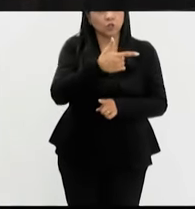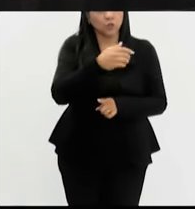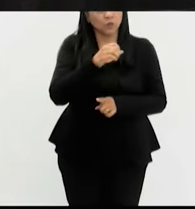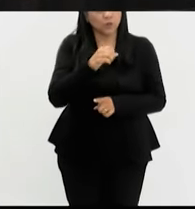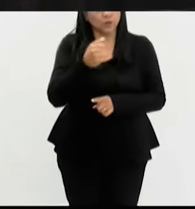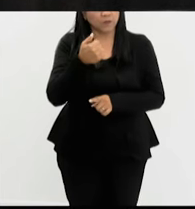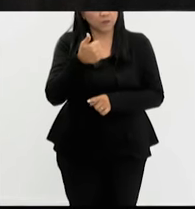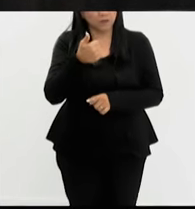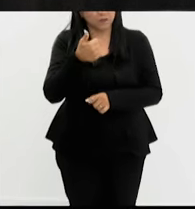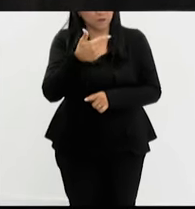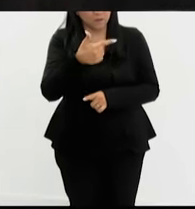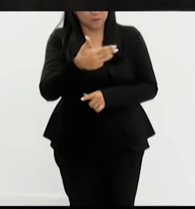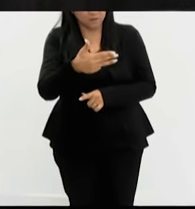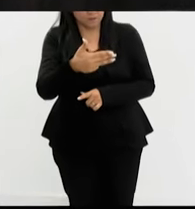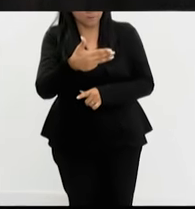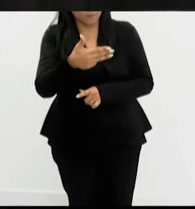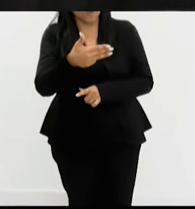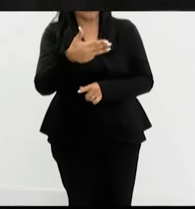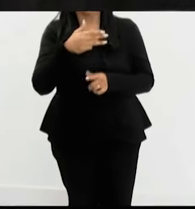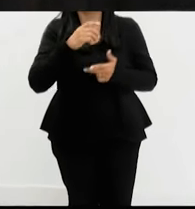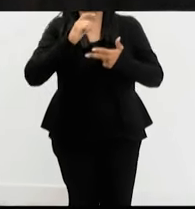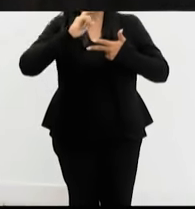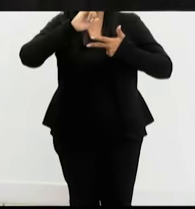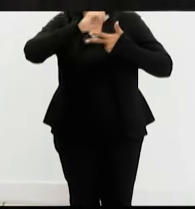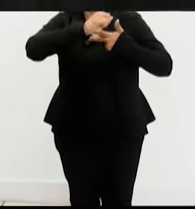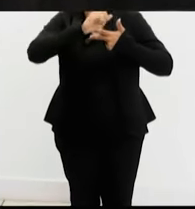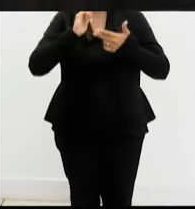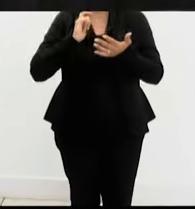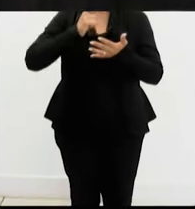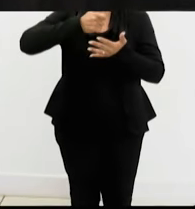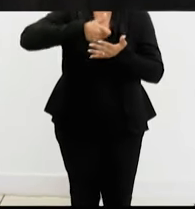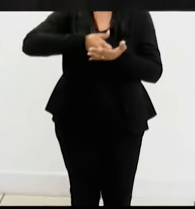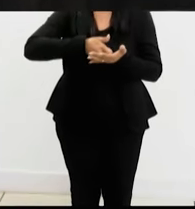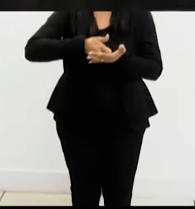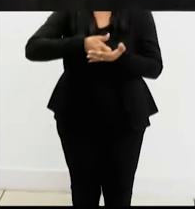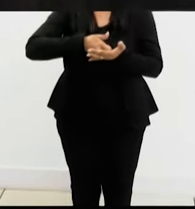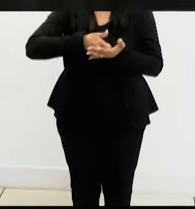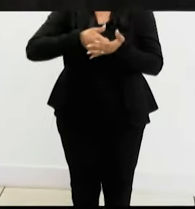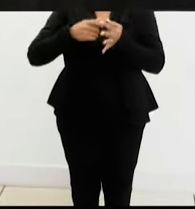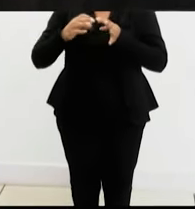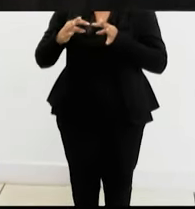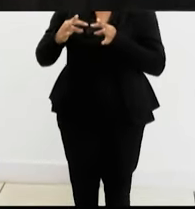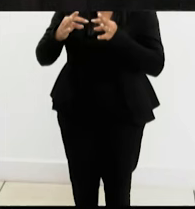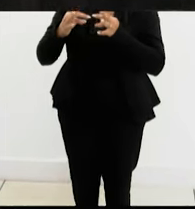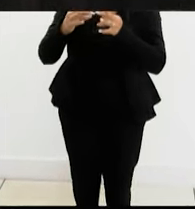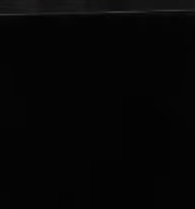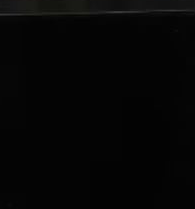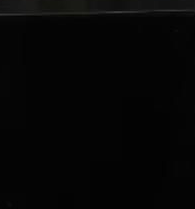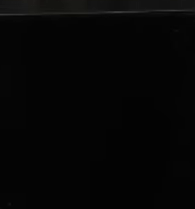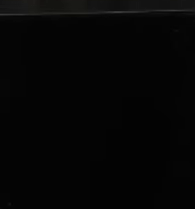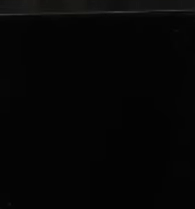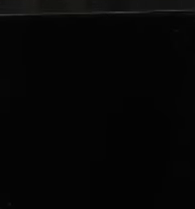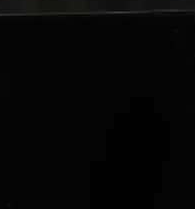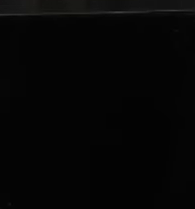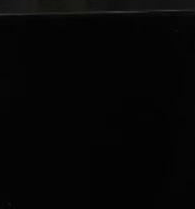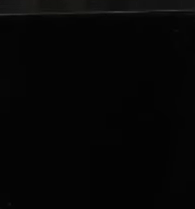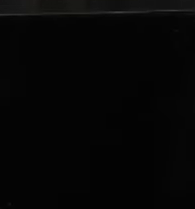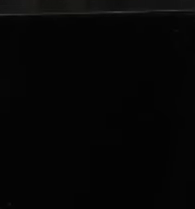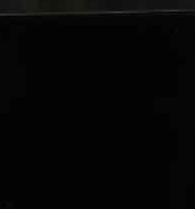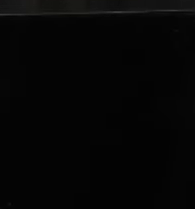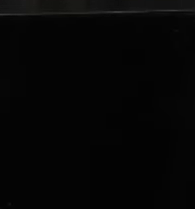2013 O Poder Executivo não pagou mas todos os outros poderes